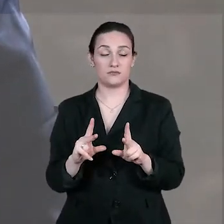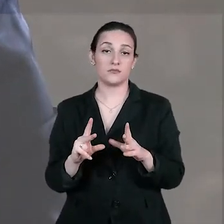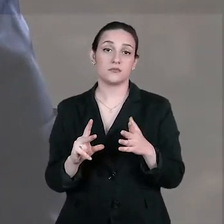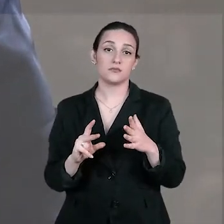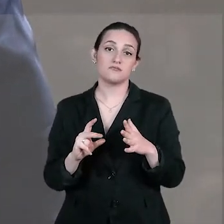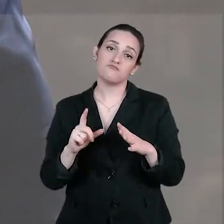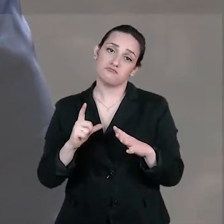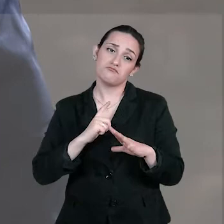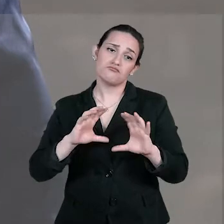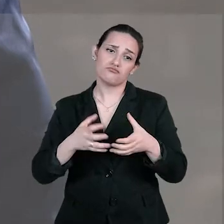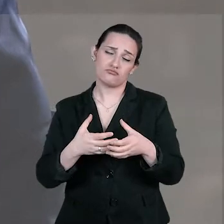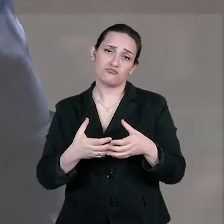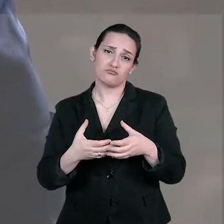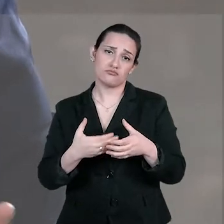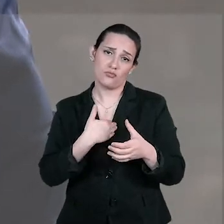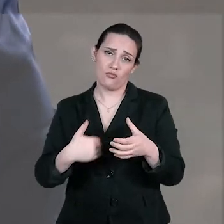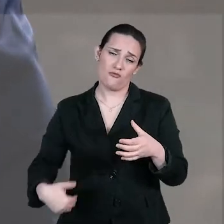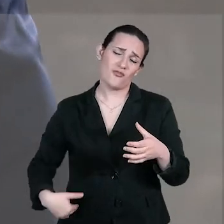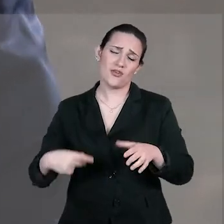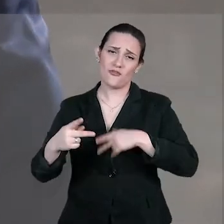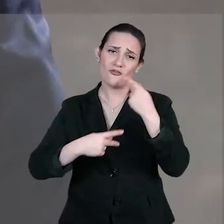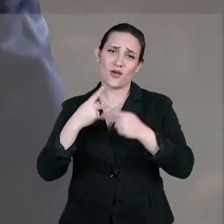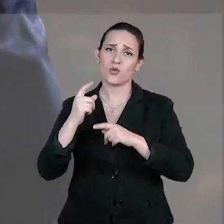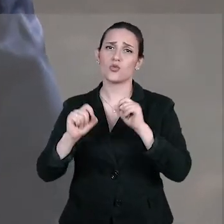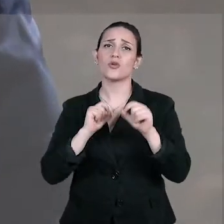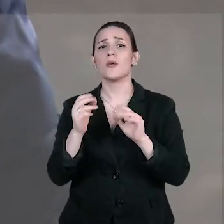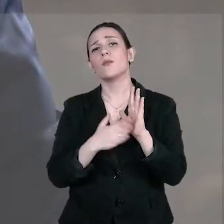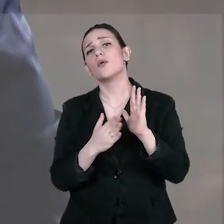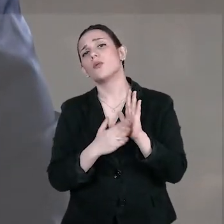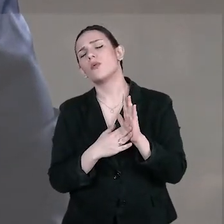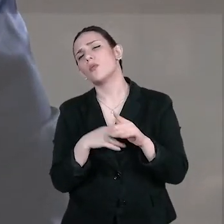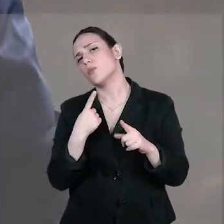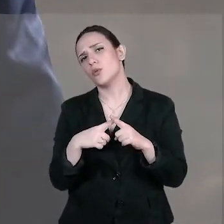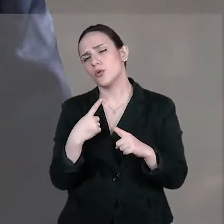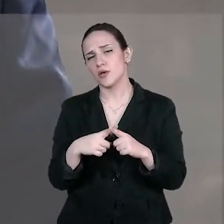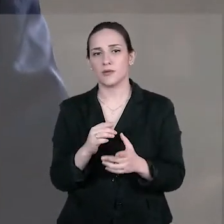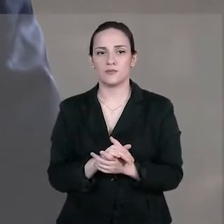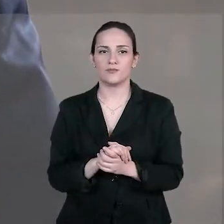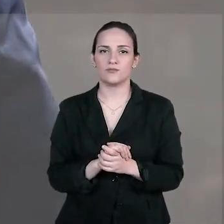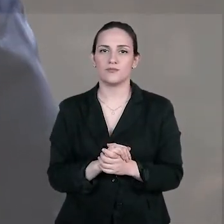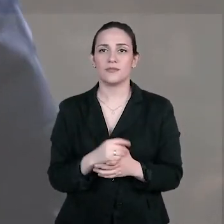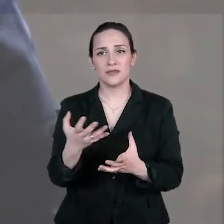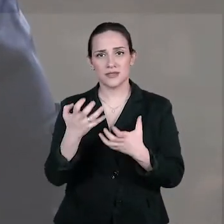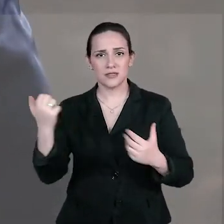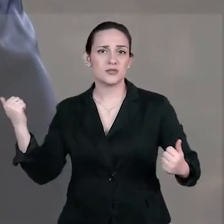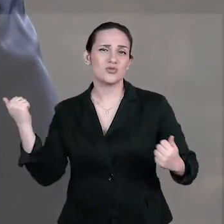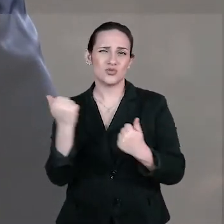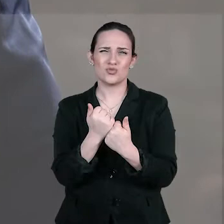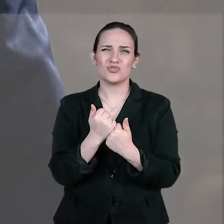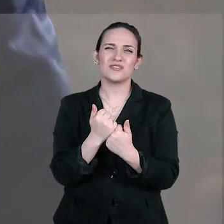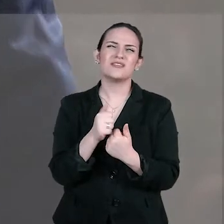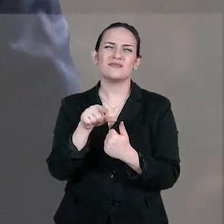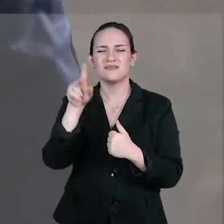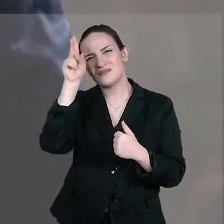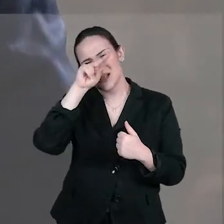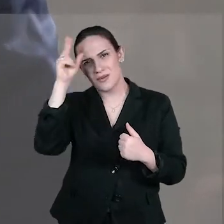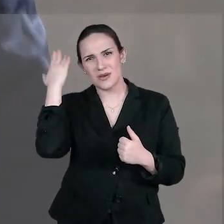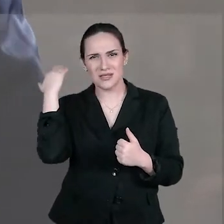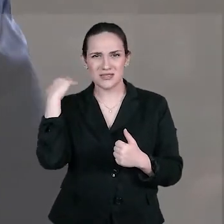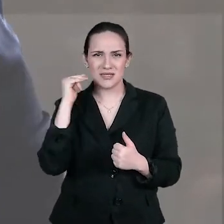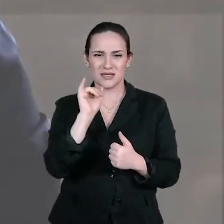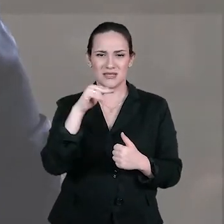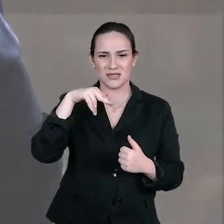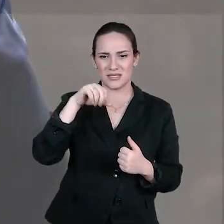dentro desse contexto, que o governo tem alegado essa volta, ou não volta da CPMF, é para substituir